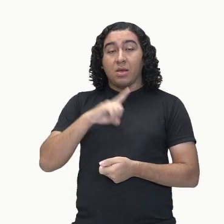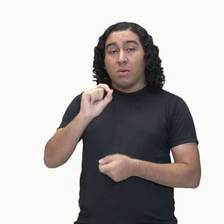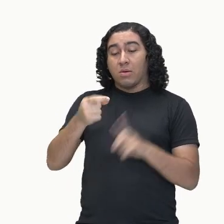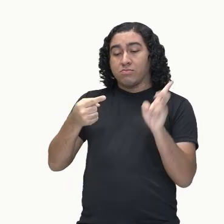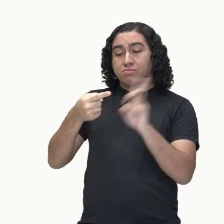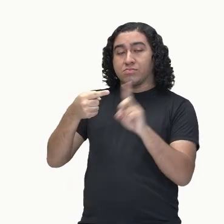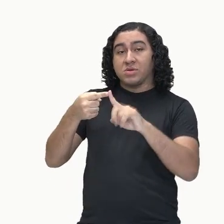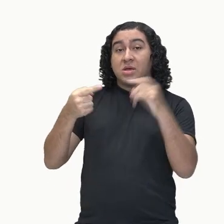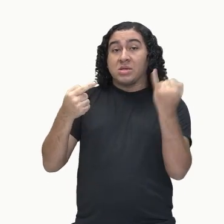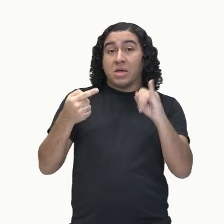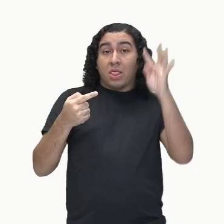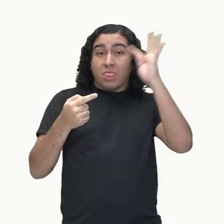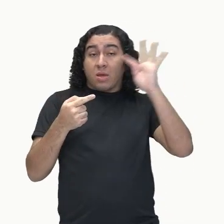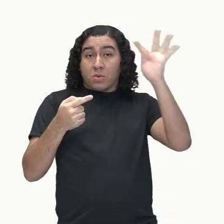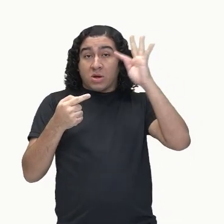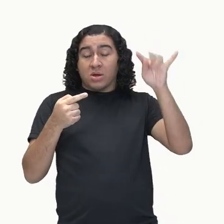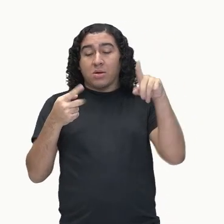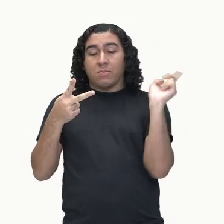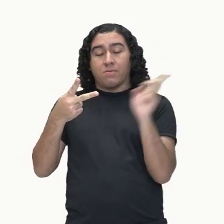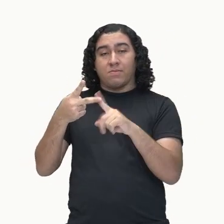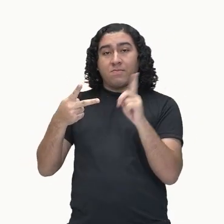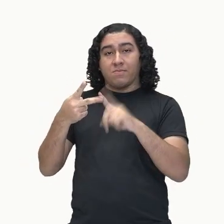hipotética situaes